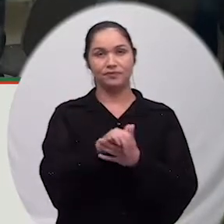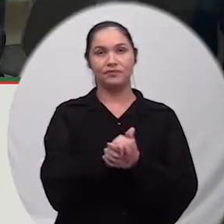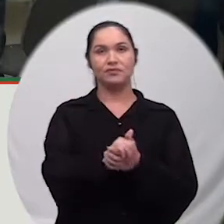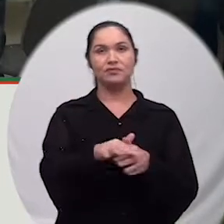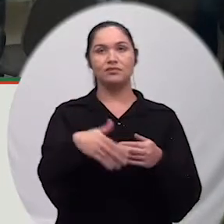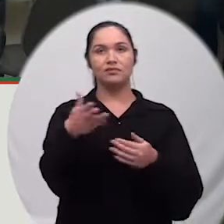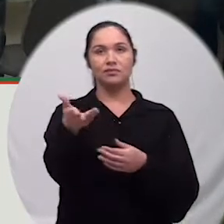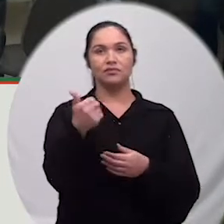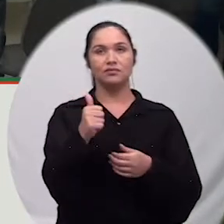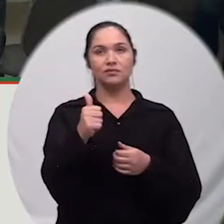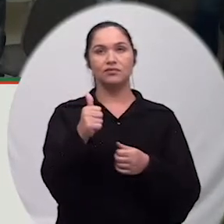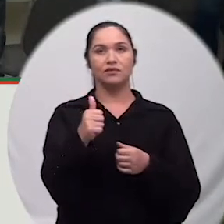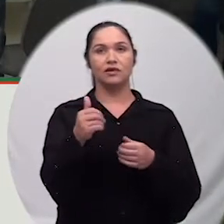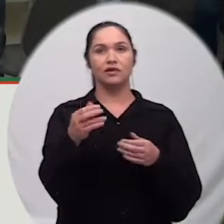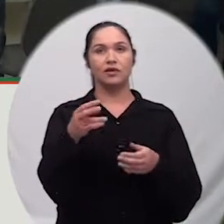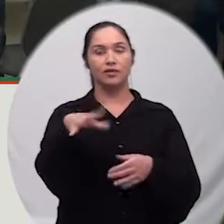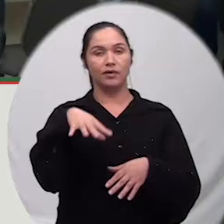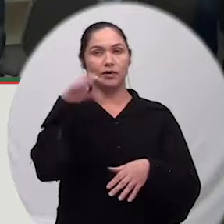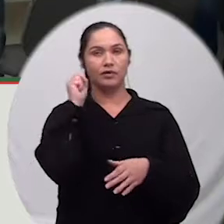deliberação.